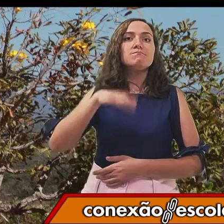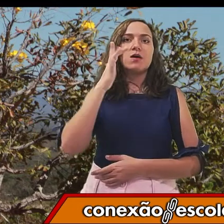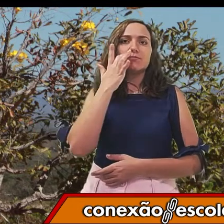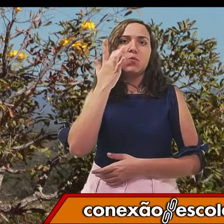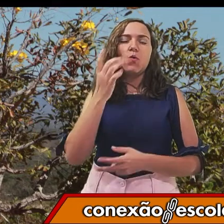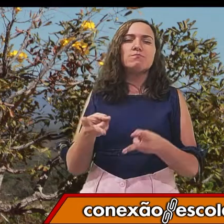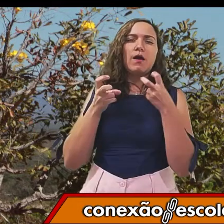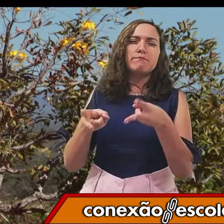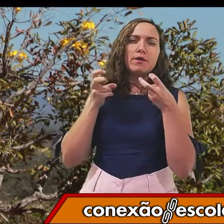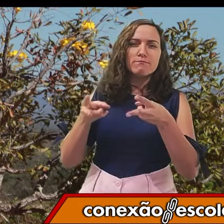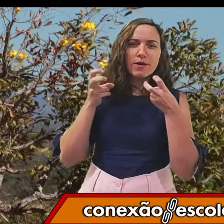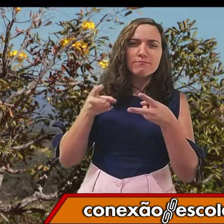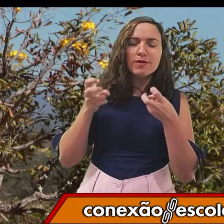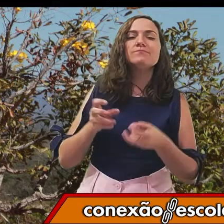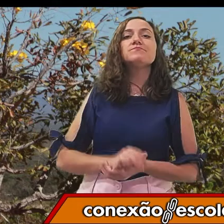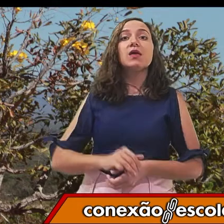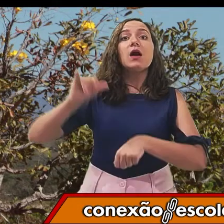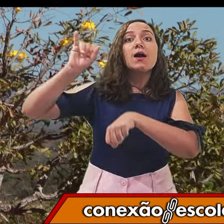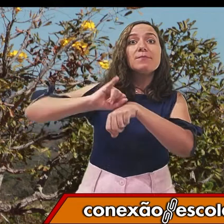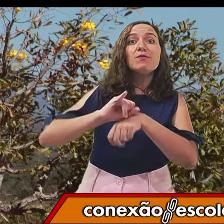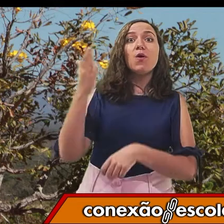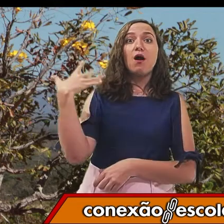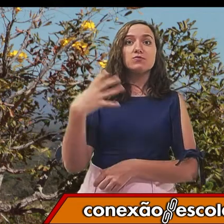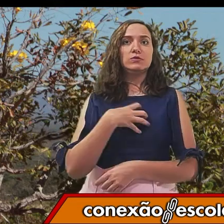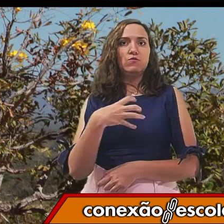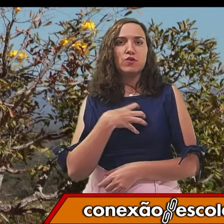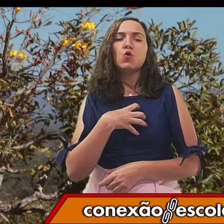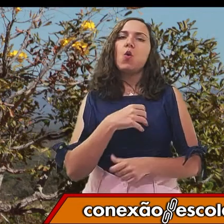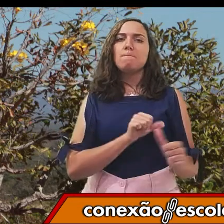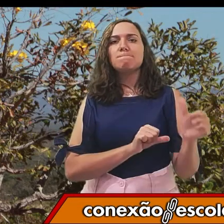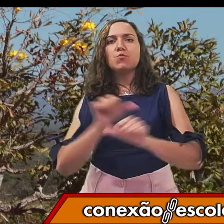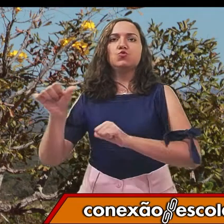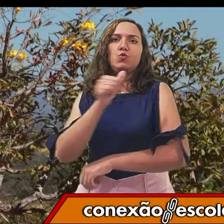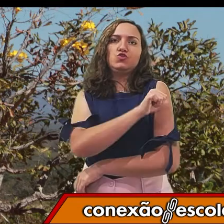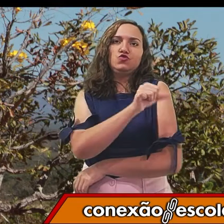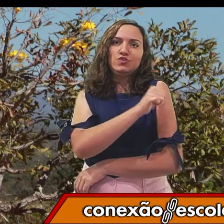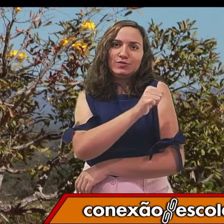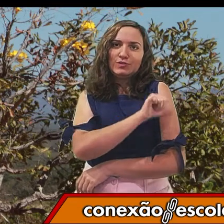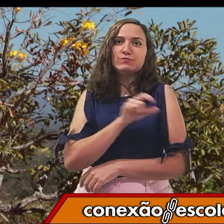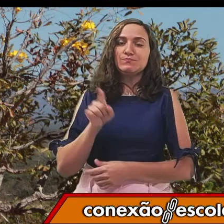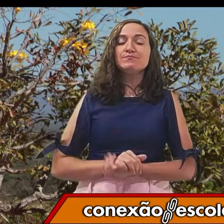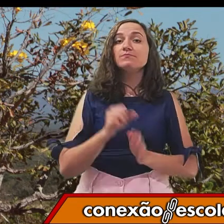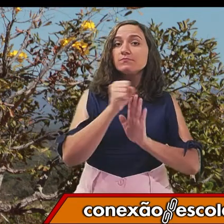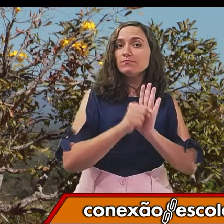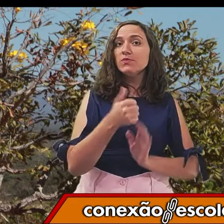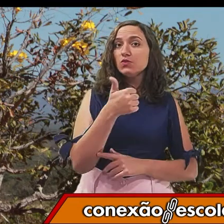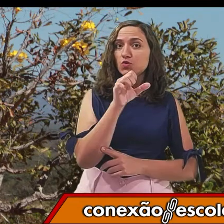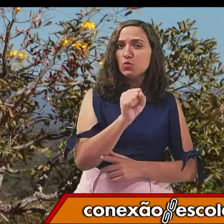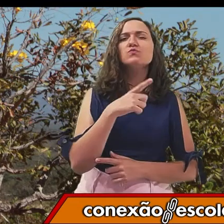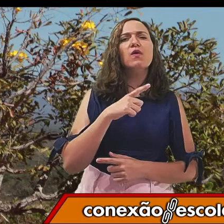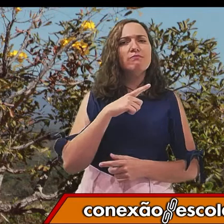A capital foi deslocada de Salvador para o Rio de Janeiro. No século XVIII, a